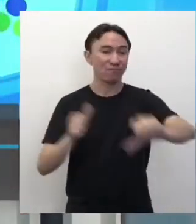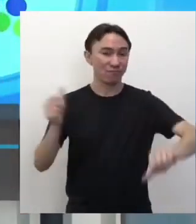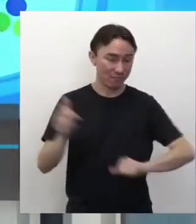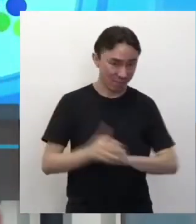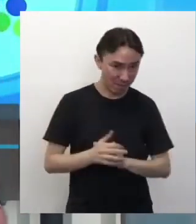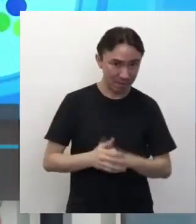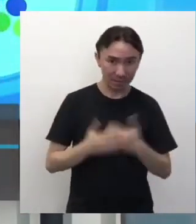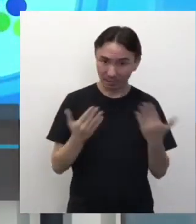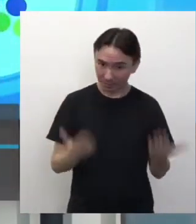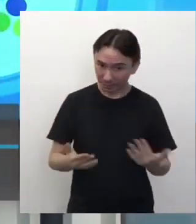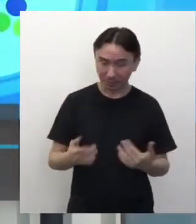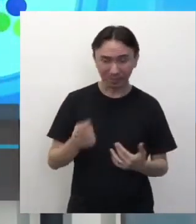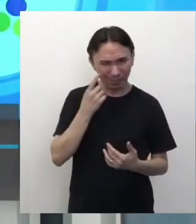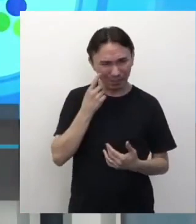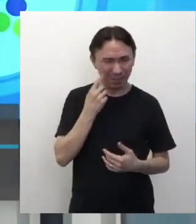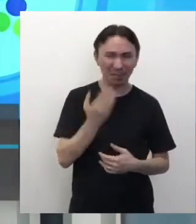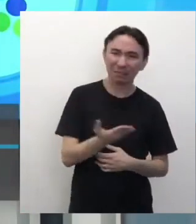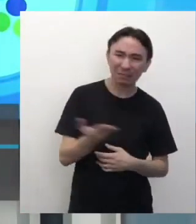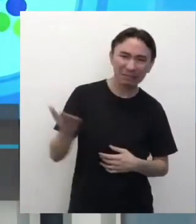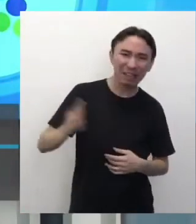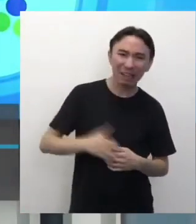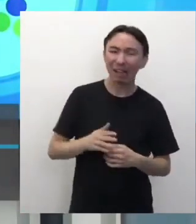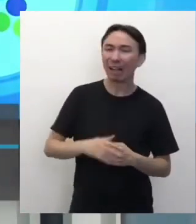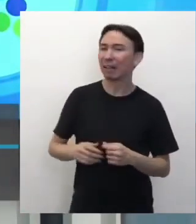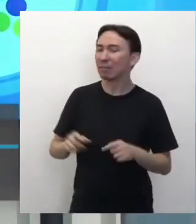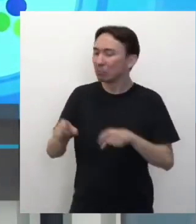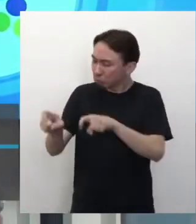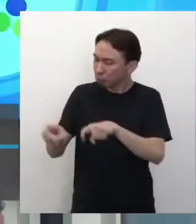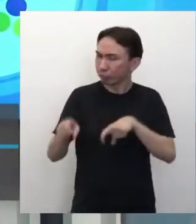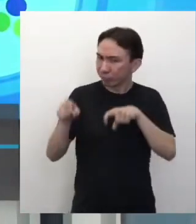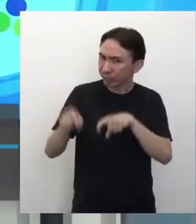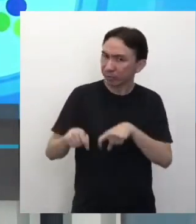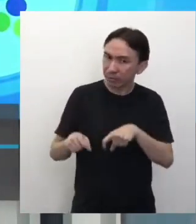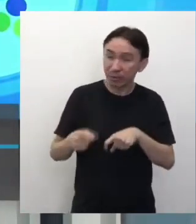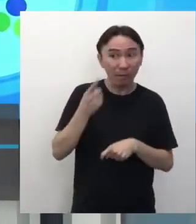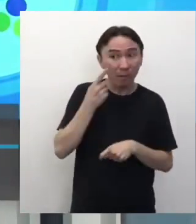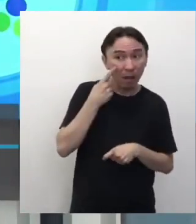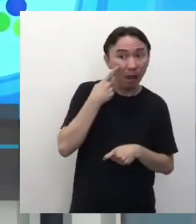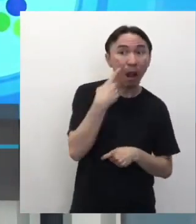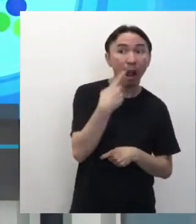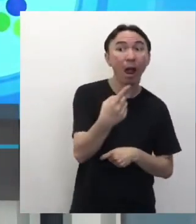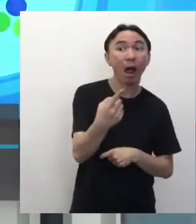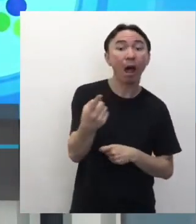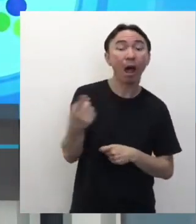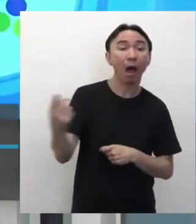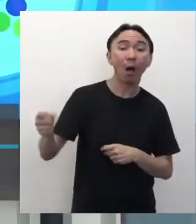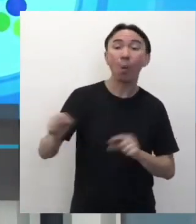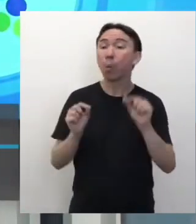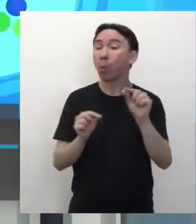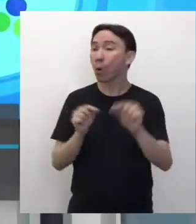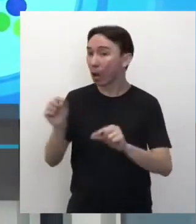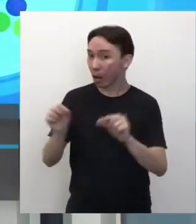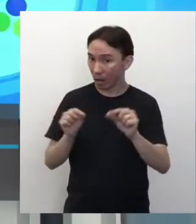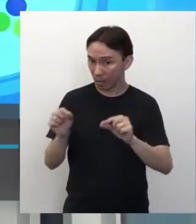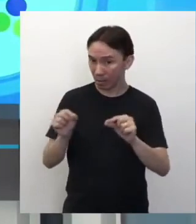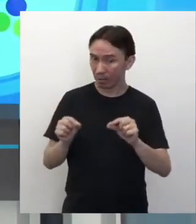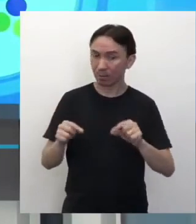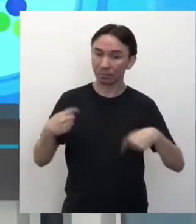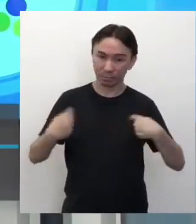questão da paisagem rural, tem que ter o aspecto da visualização. Por isso que esses elementos que a gente fala é